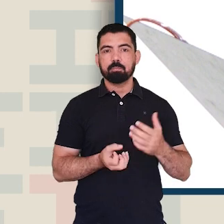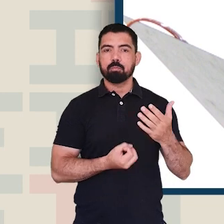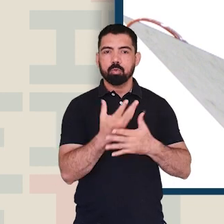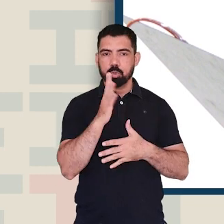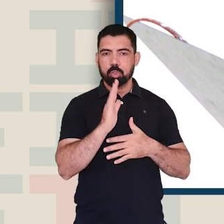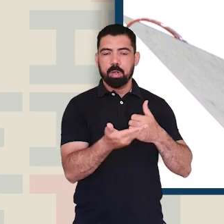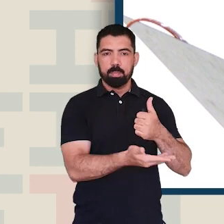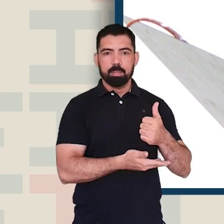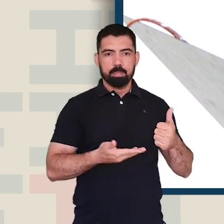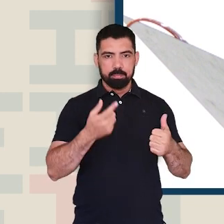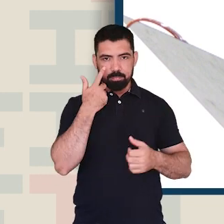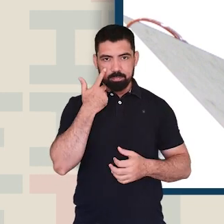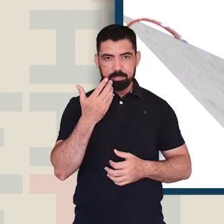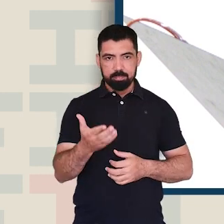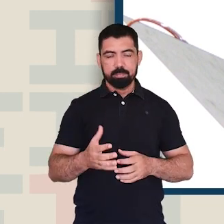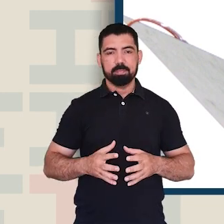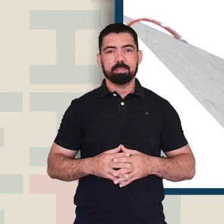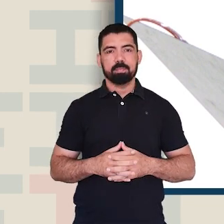já criou uma base, ó.